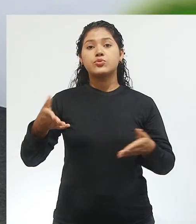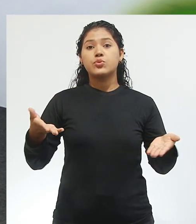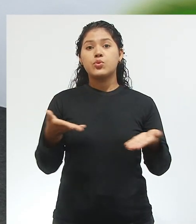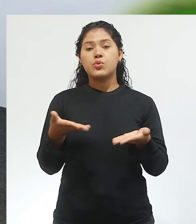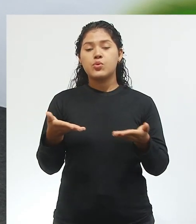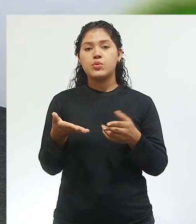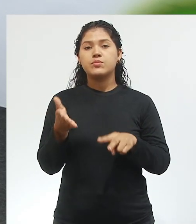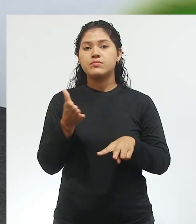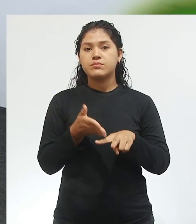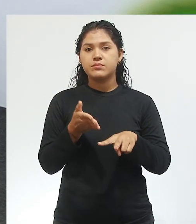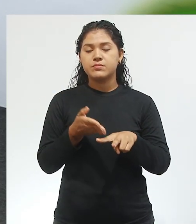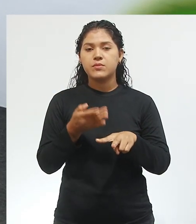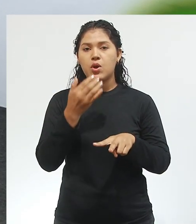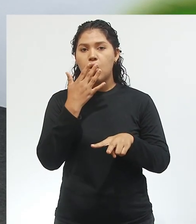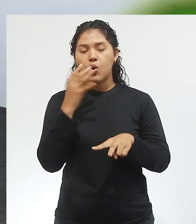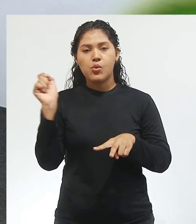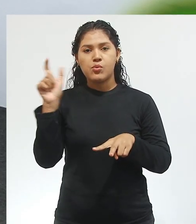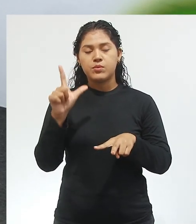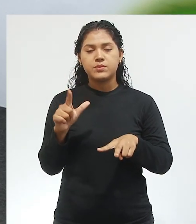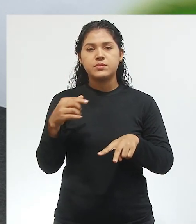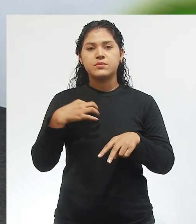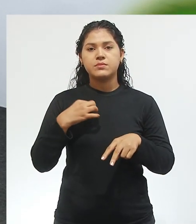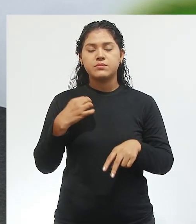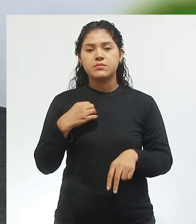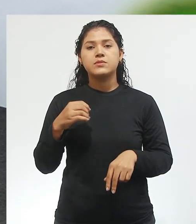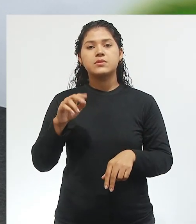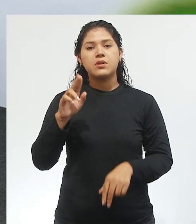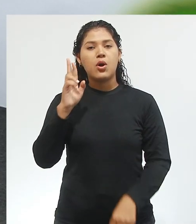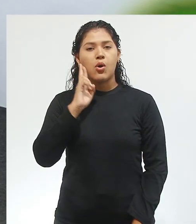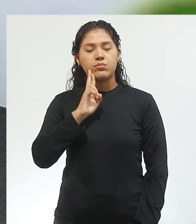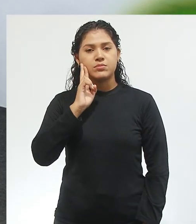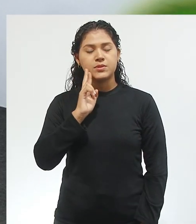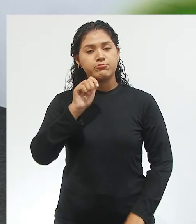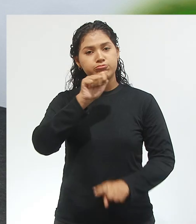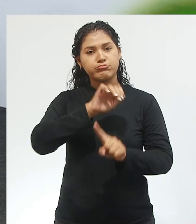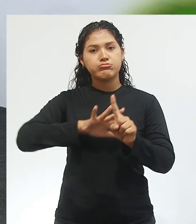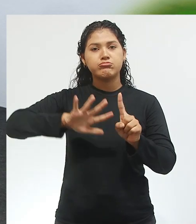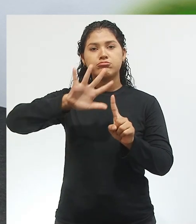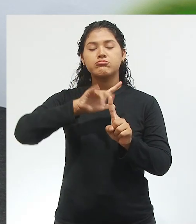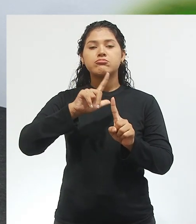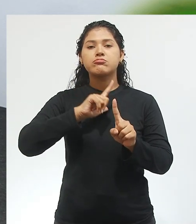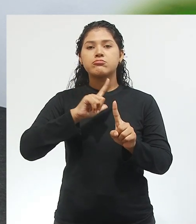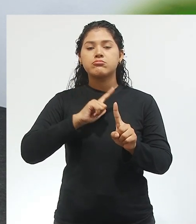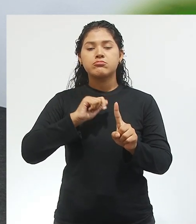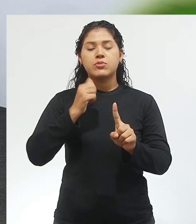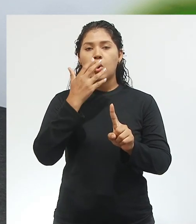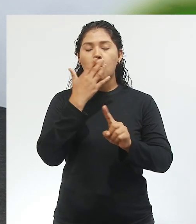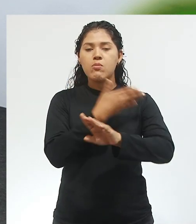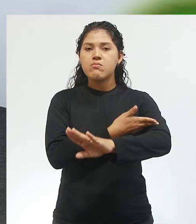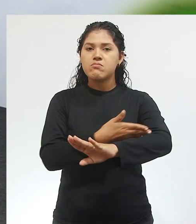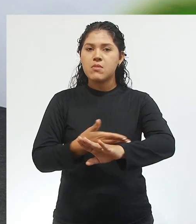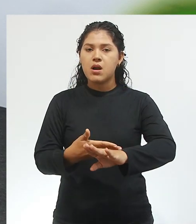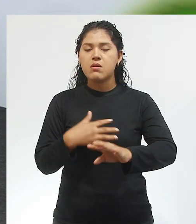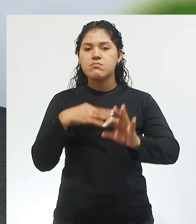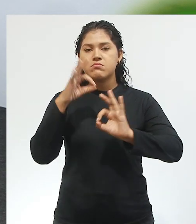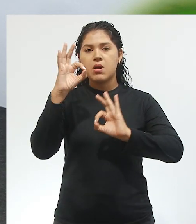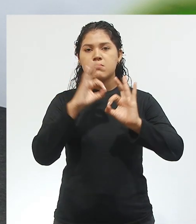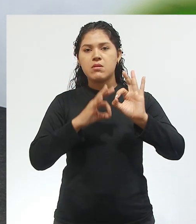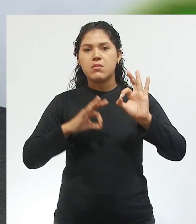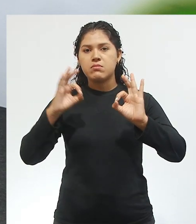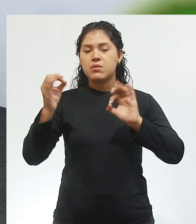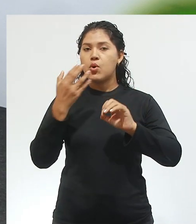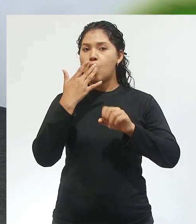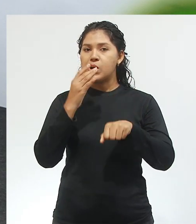visto hoje uma calça jeans e uma blusa rosa. Atrás de mim há uma parede branca com alguns